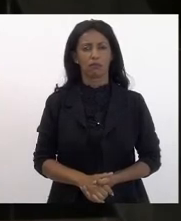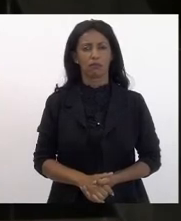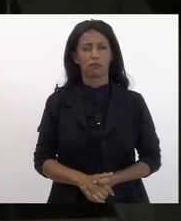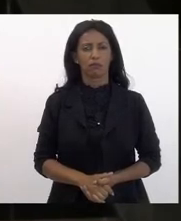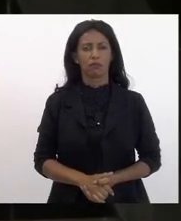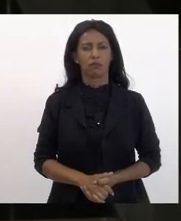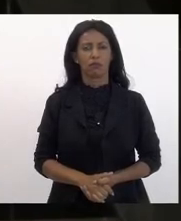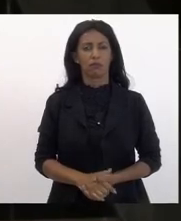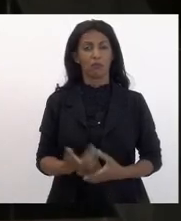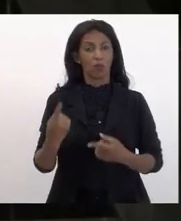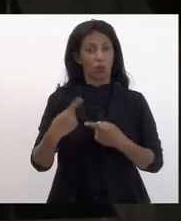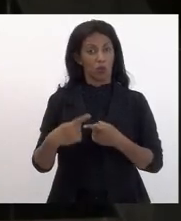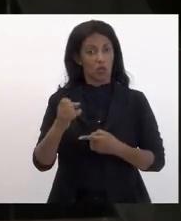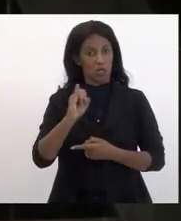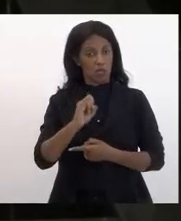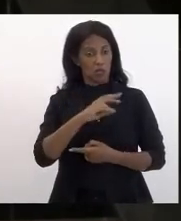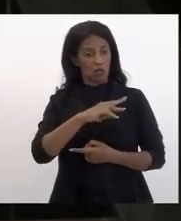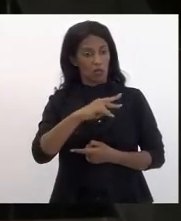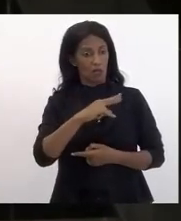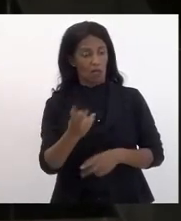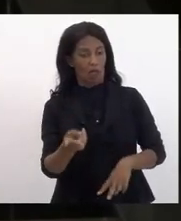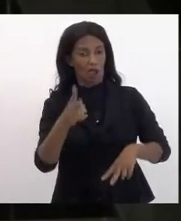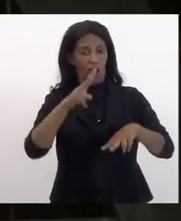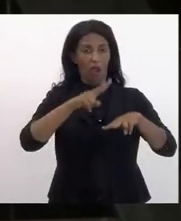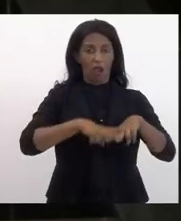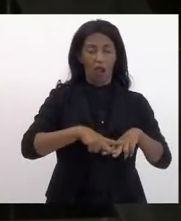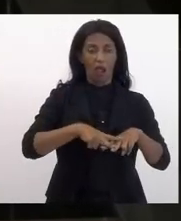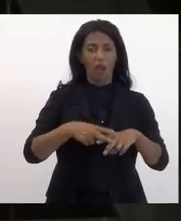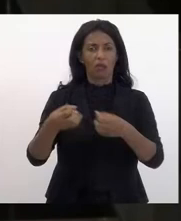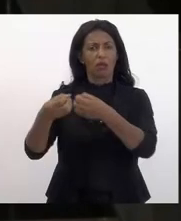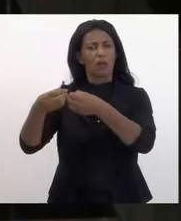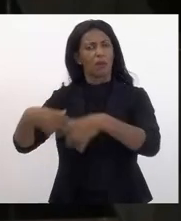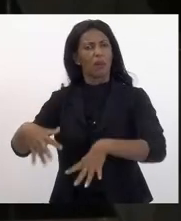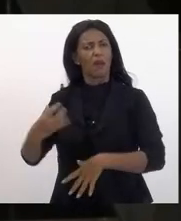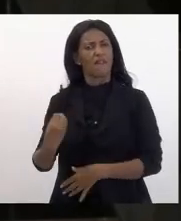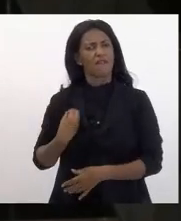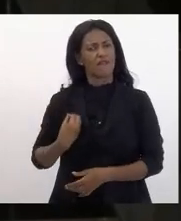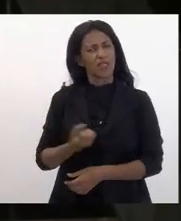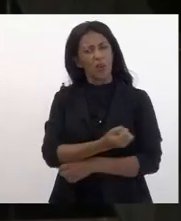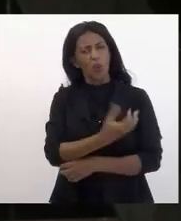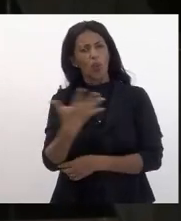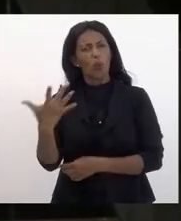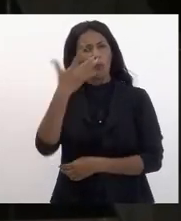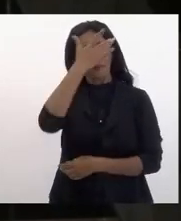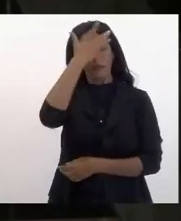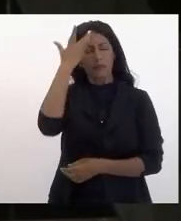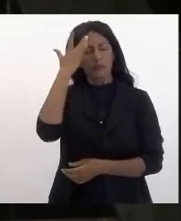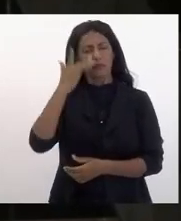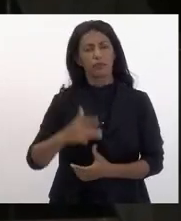Porque se estivessem presos, não estariam prejudicando a vida de tantas pessoas.